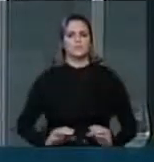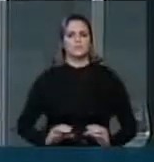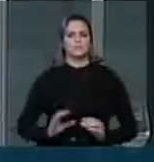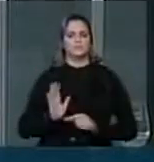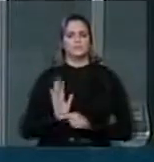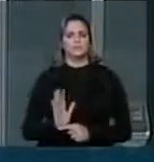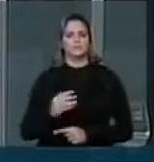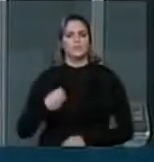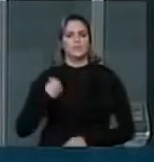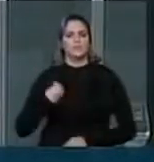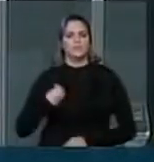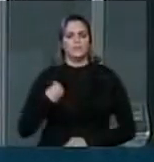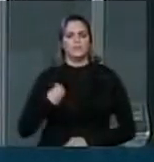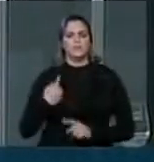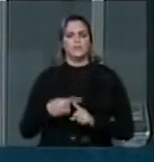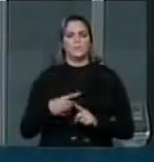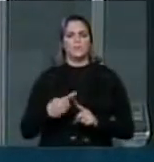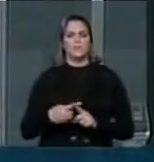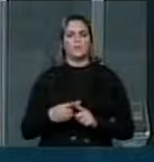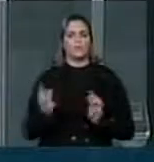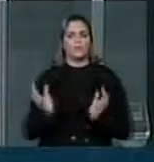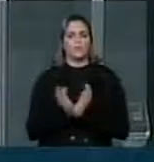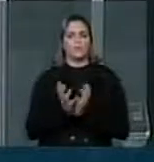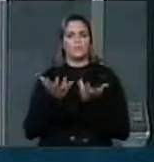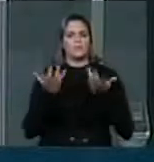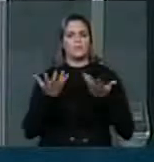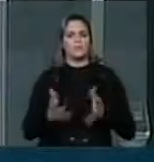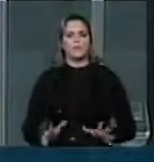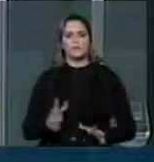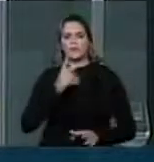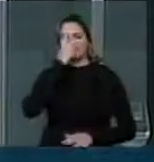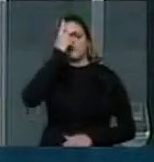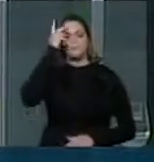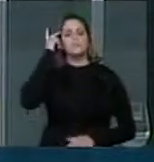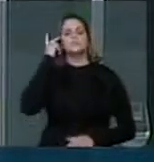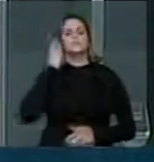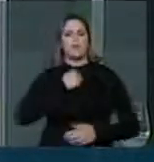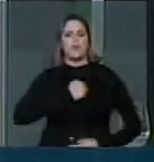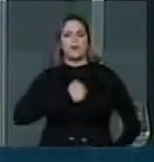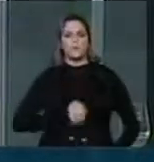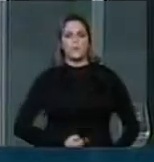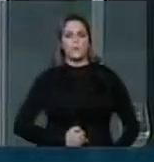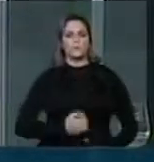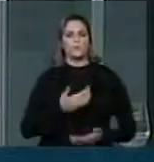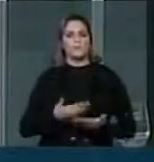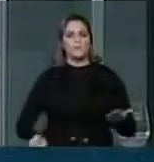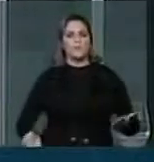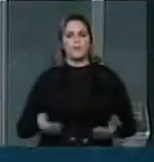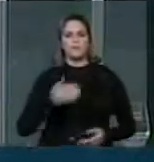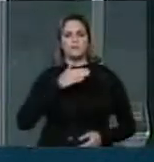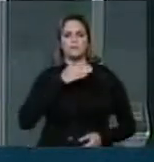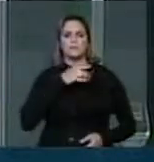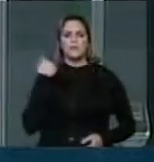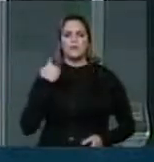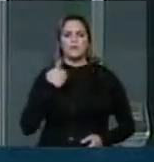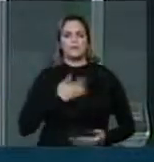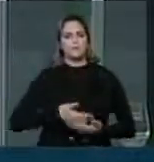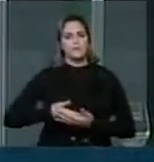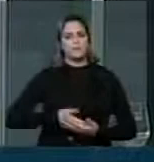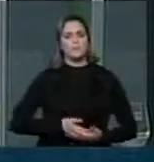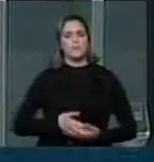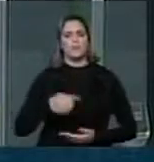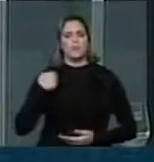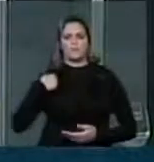pelo Brasil Sem Aborto, com o apoio de outros grupos e instituições. Eu estarei lá, marcharei